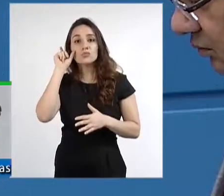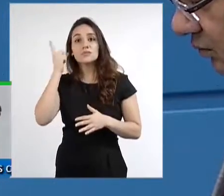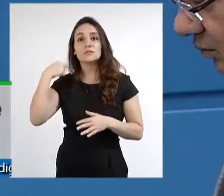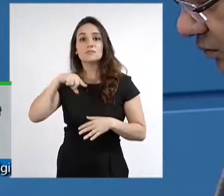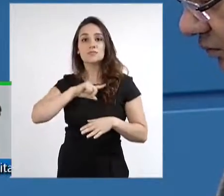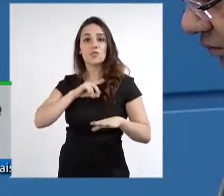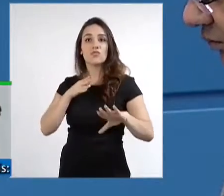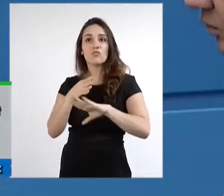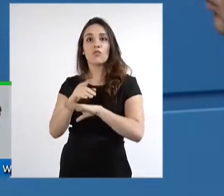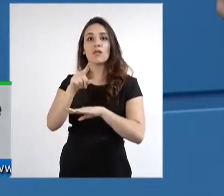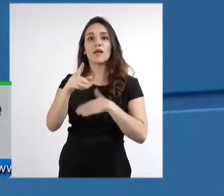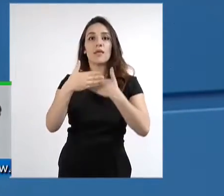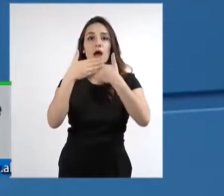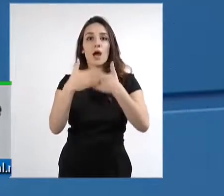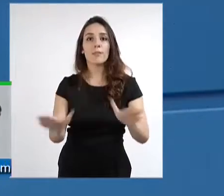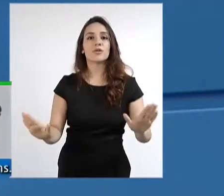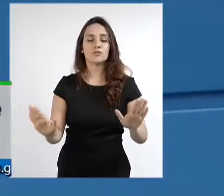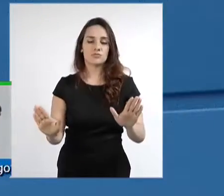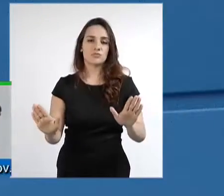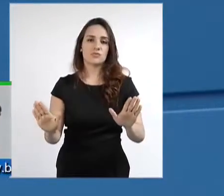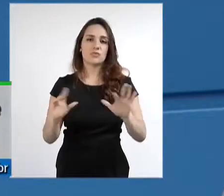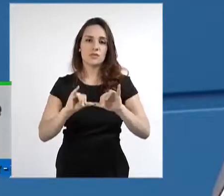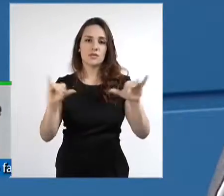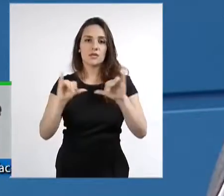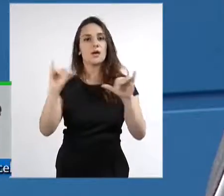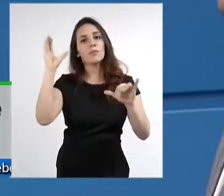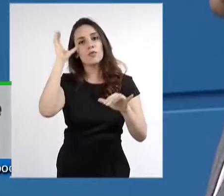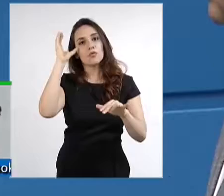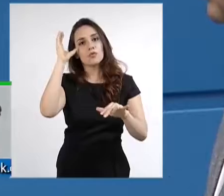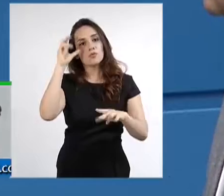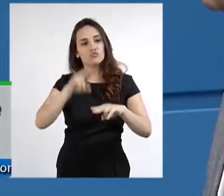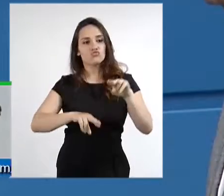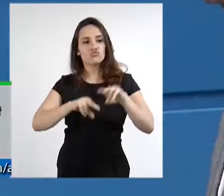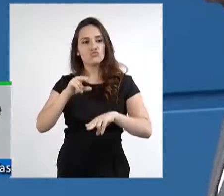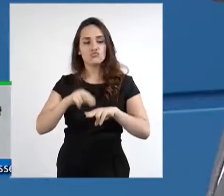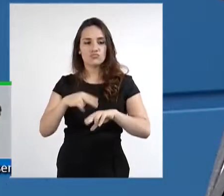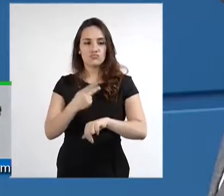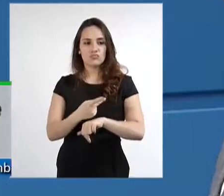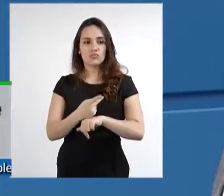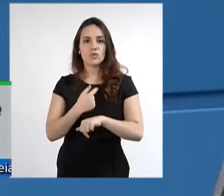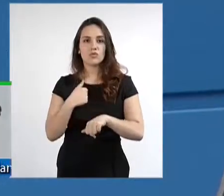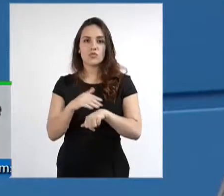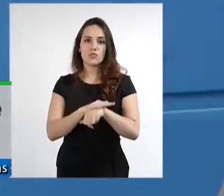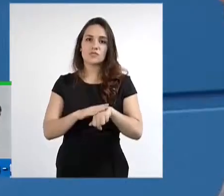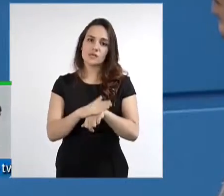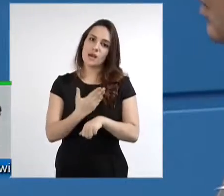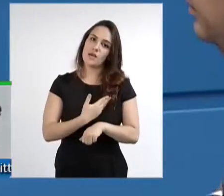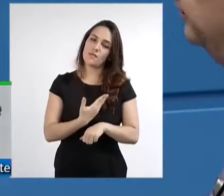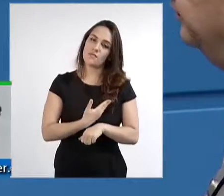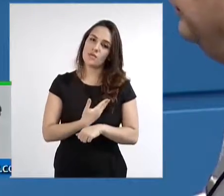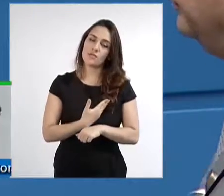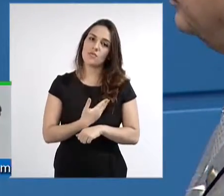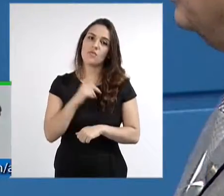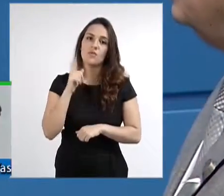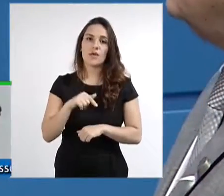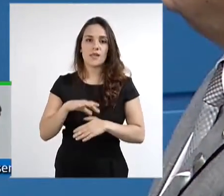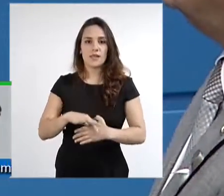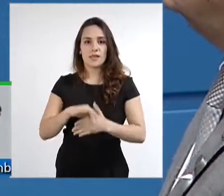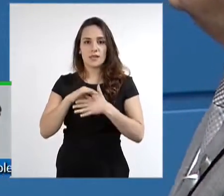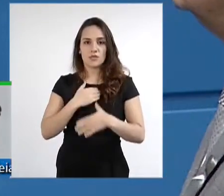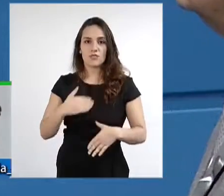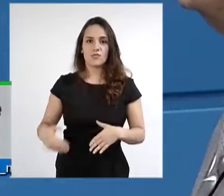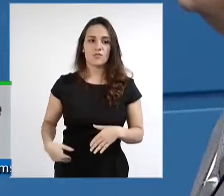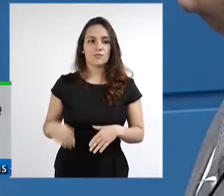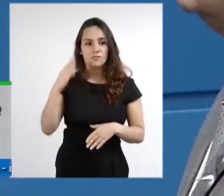nesse lançamento. Eu estava aqui conversando com o líder do governo, nosso amigo, querido deputado Barbosinha.